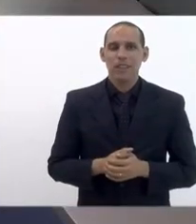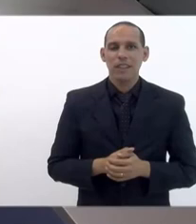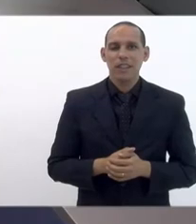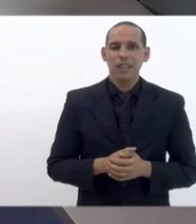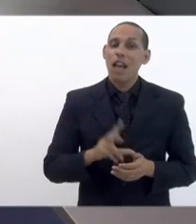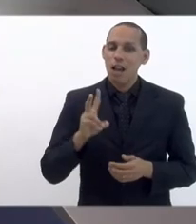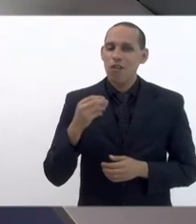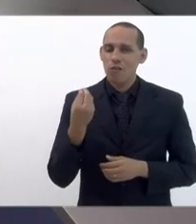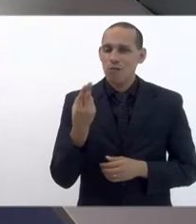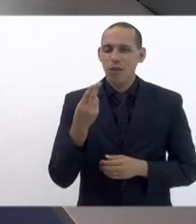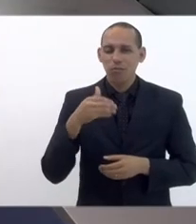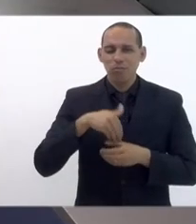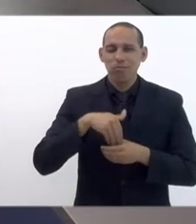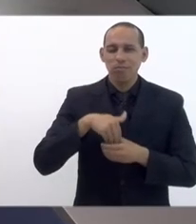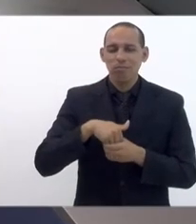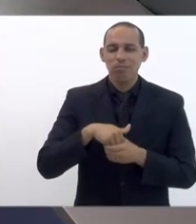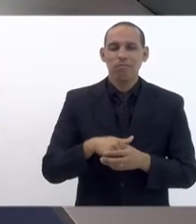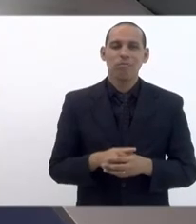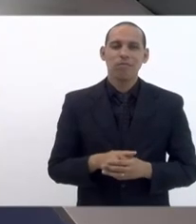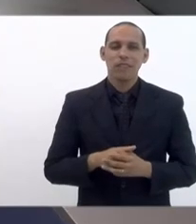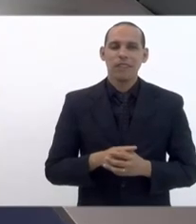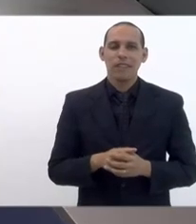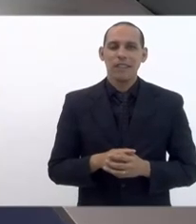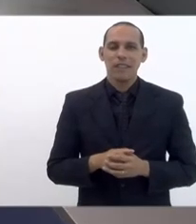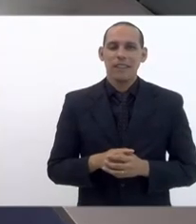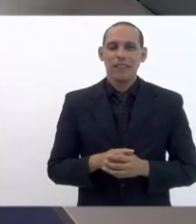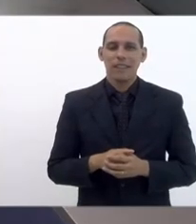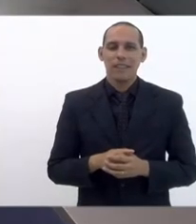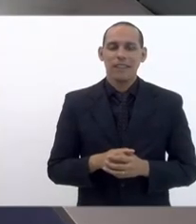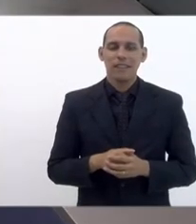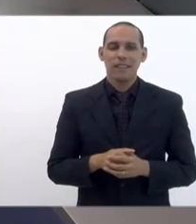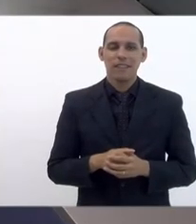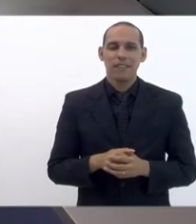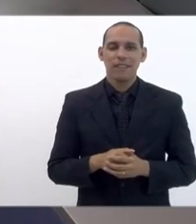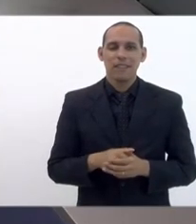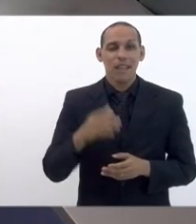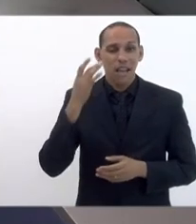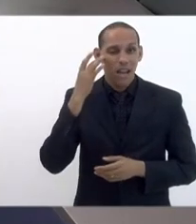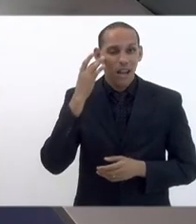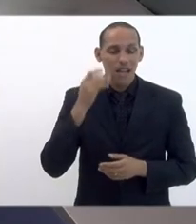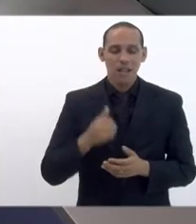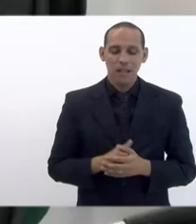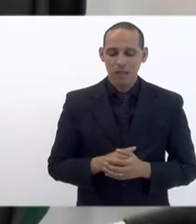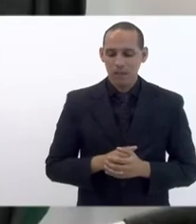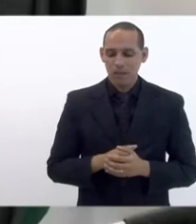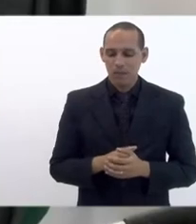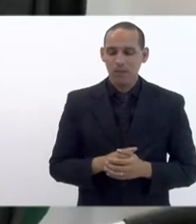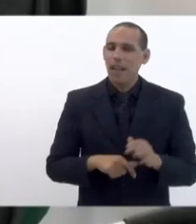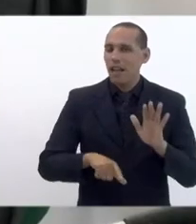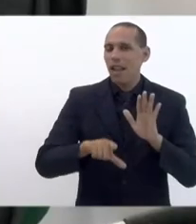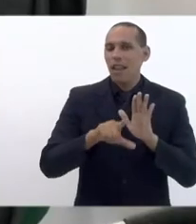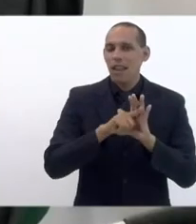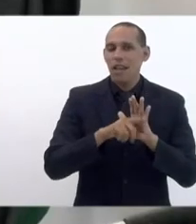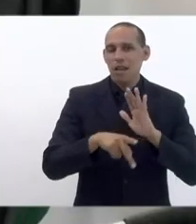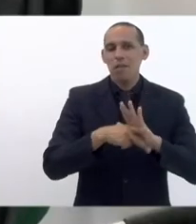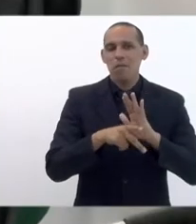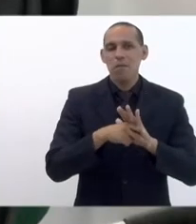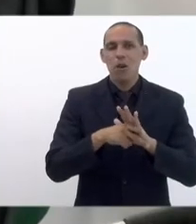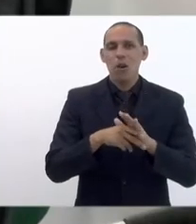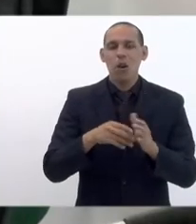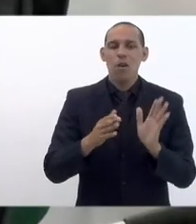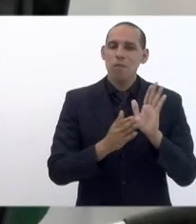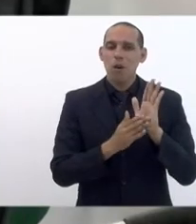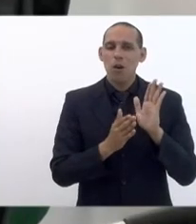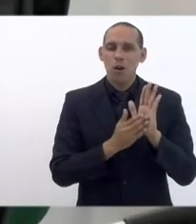Vamos colocar em votação. Eu acho o tema... O executivo regulamenta. É. Eu acho assim, a lei proposta pela deputada Dani, assim,